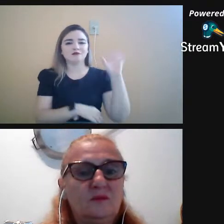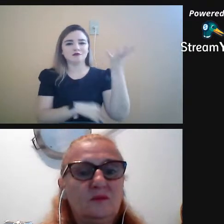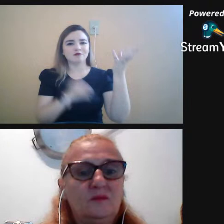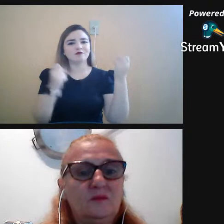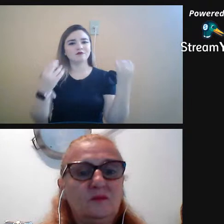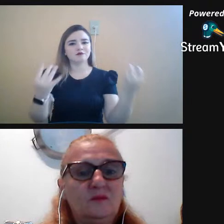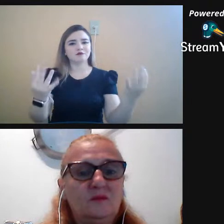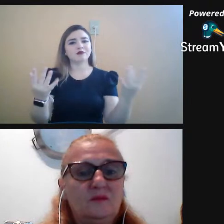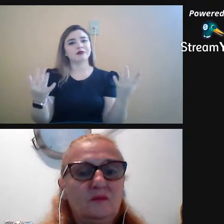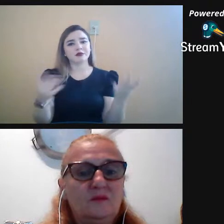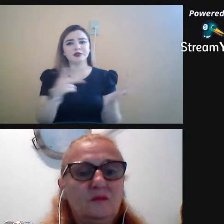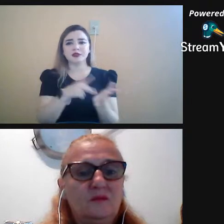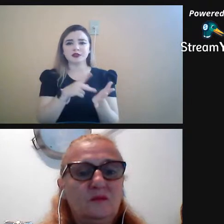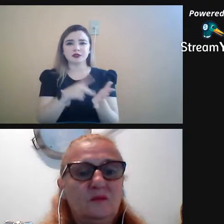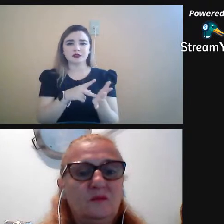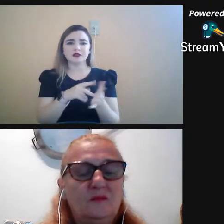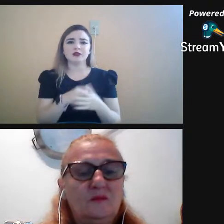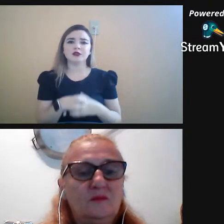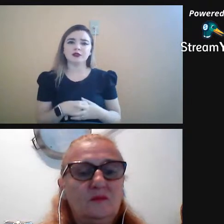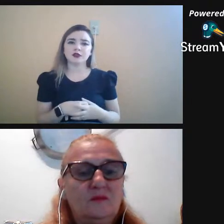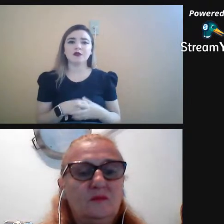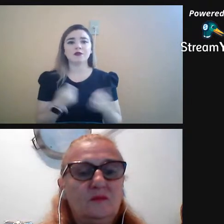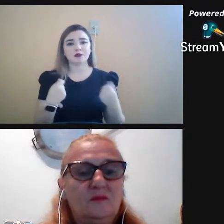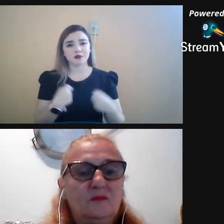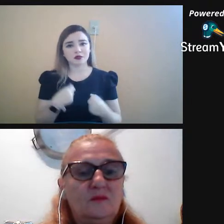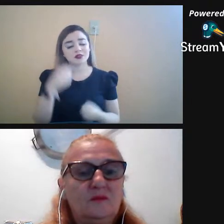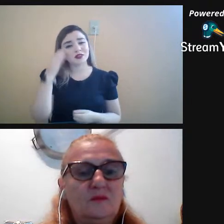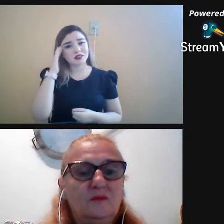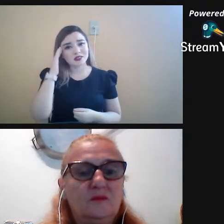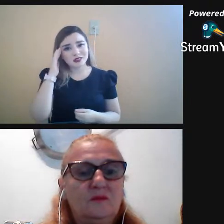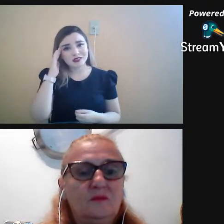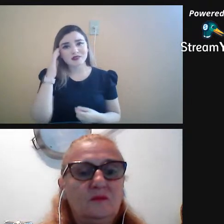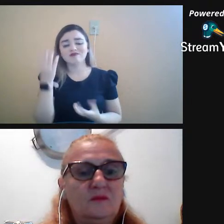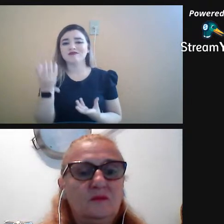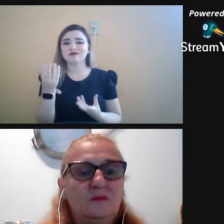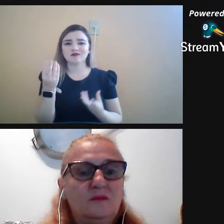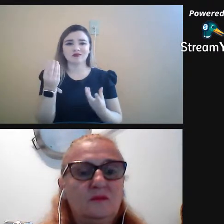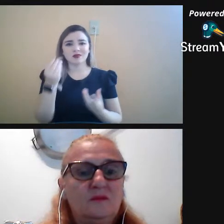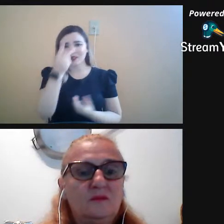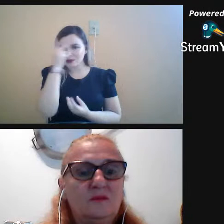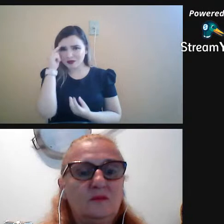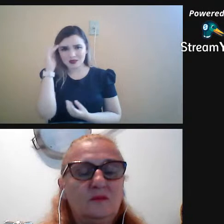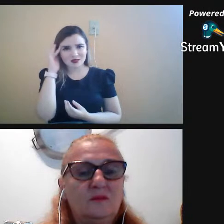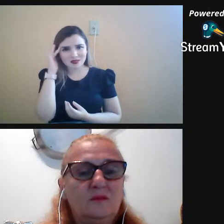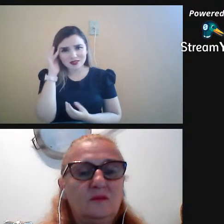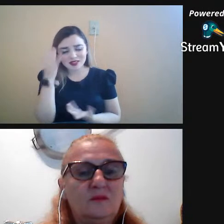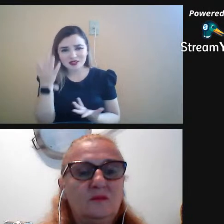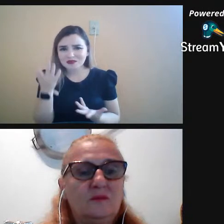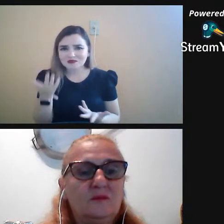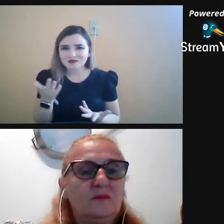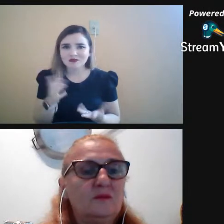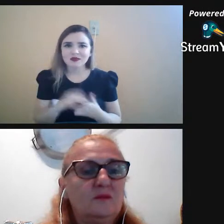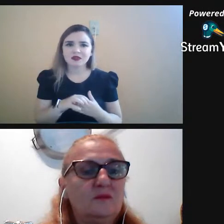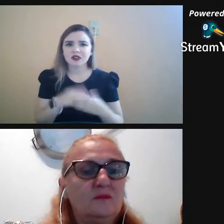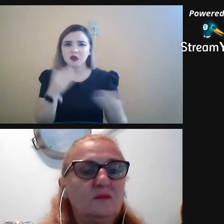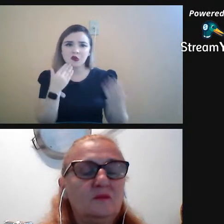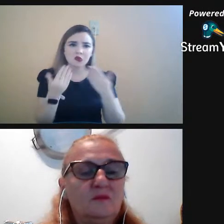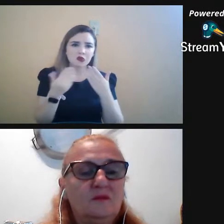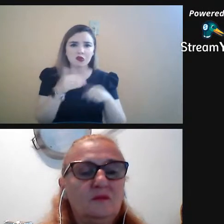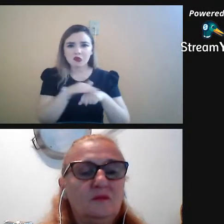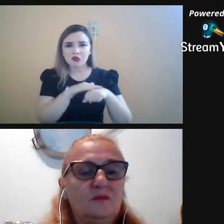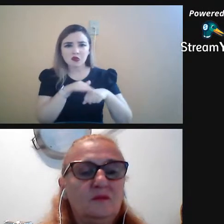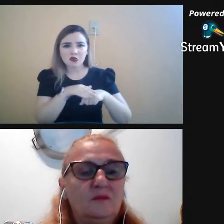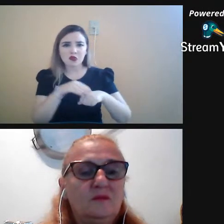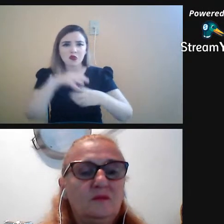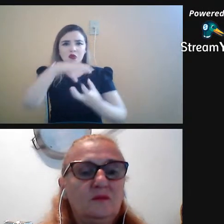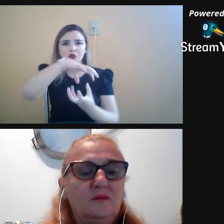Então, realmente, eu não consigo entender quando as pessoas acham que debater ecologia